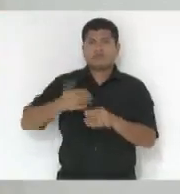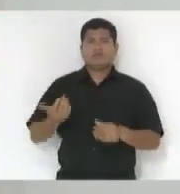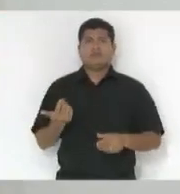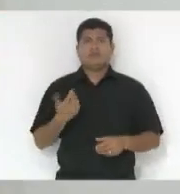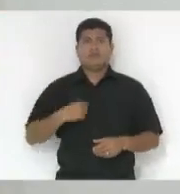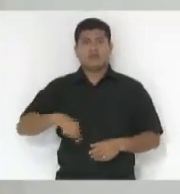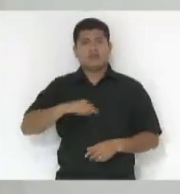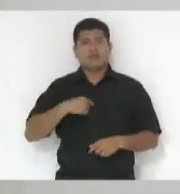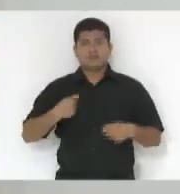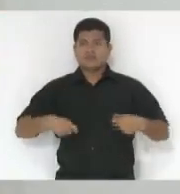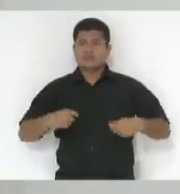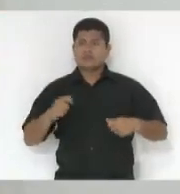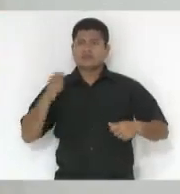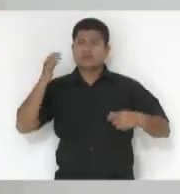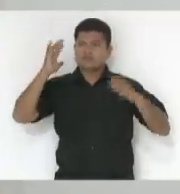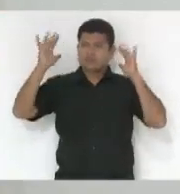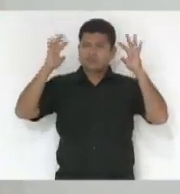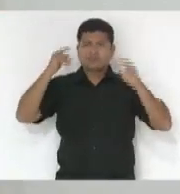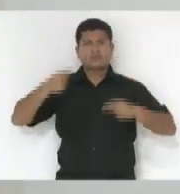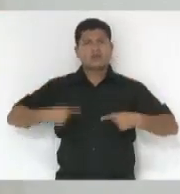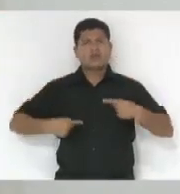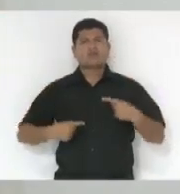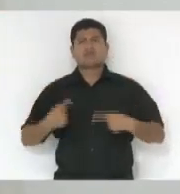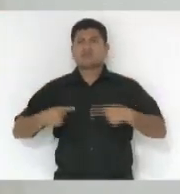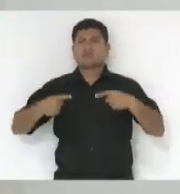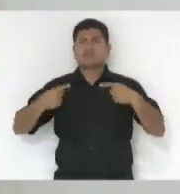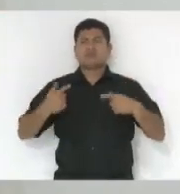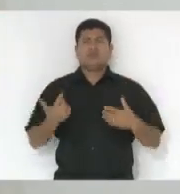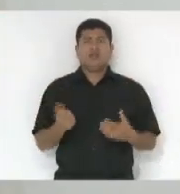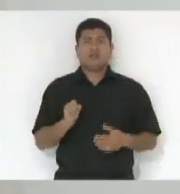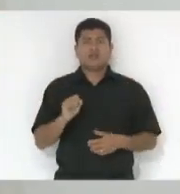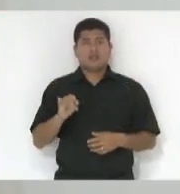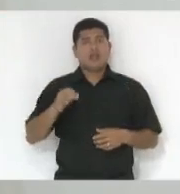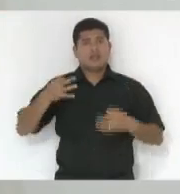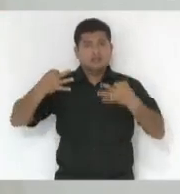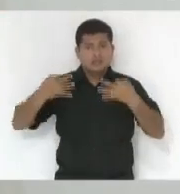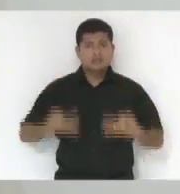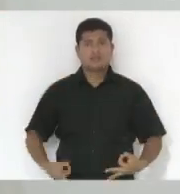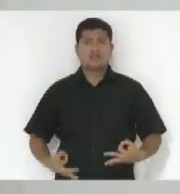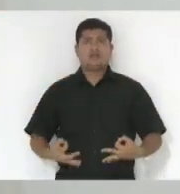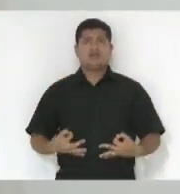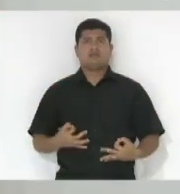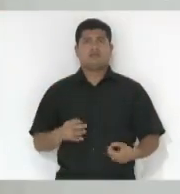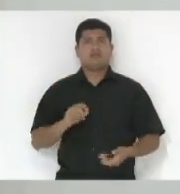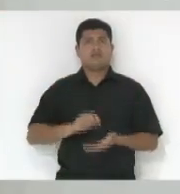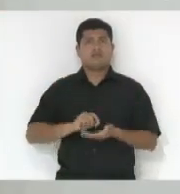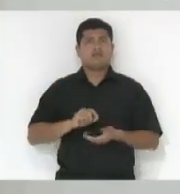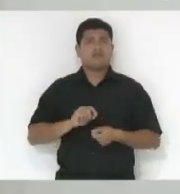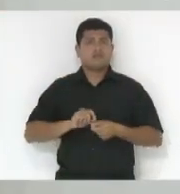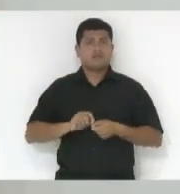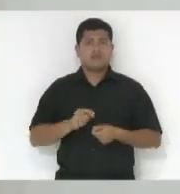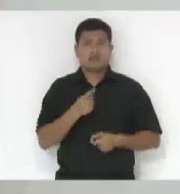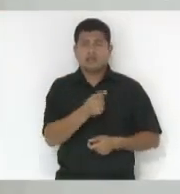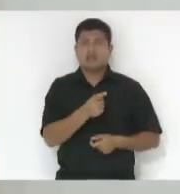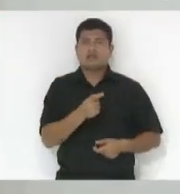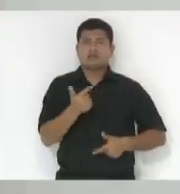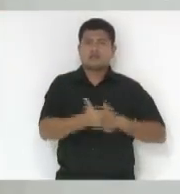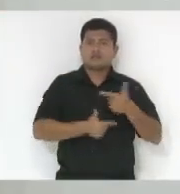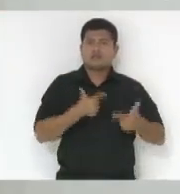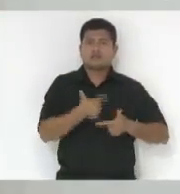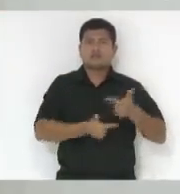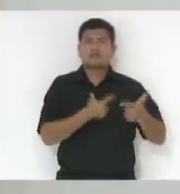nos questionar se é justo fazer o trabalhador catarinense pagar por salários desse